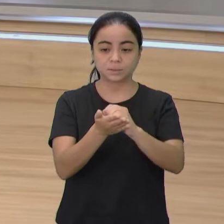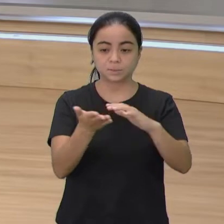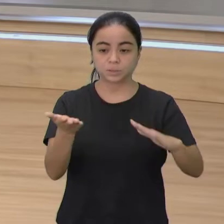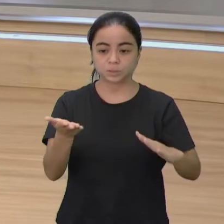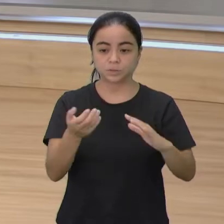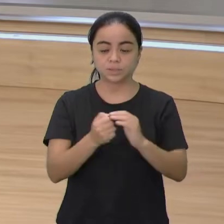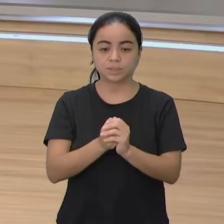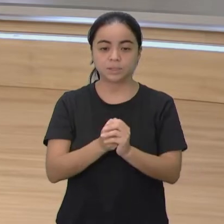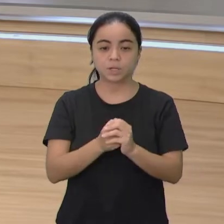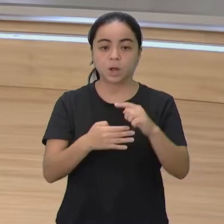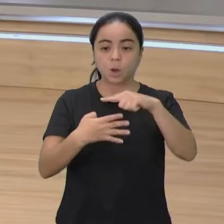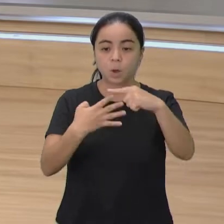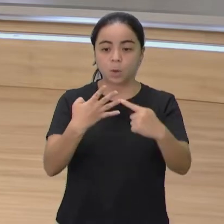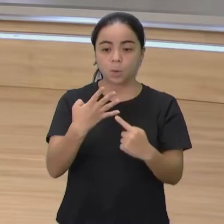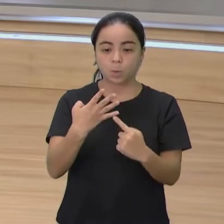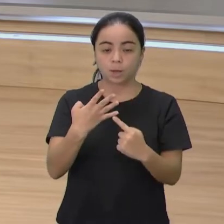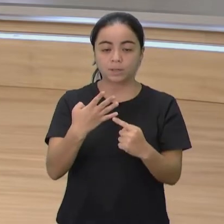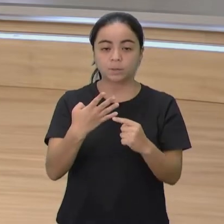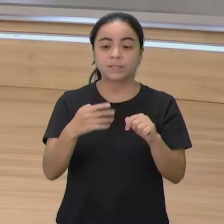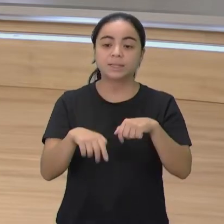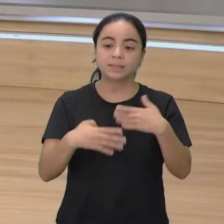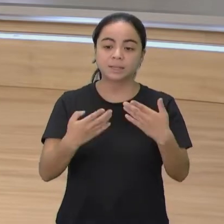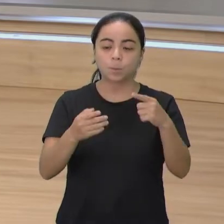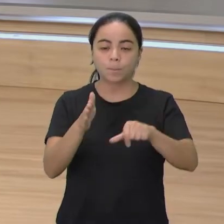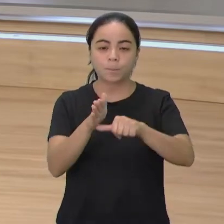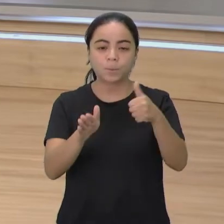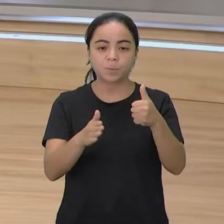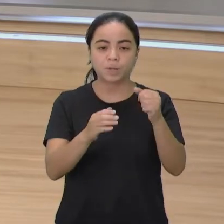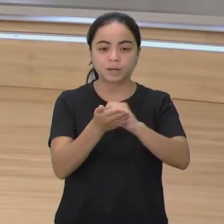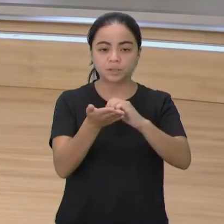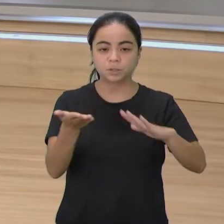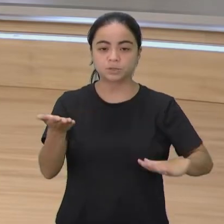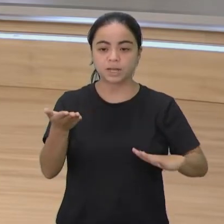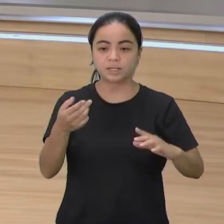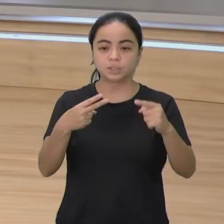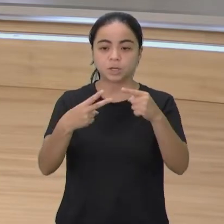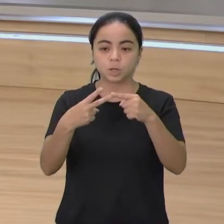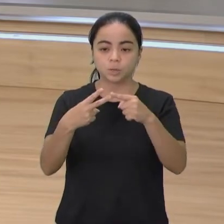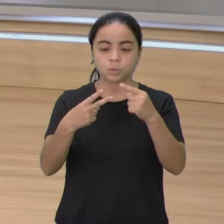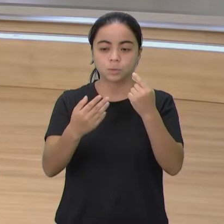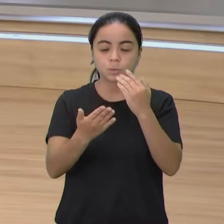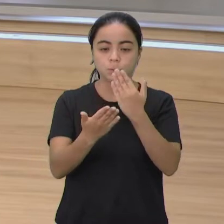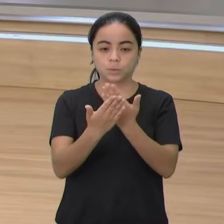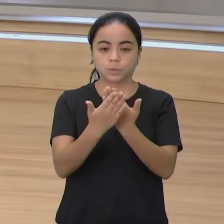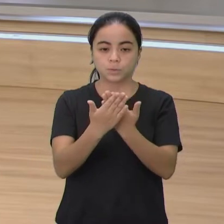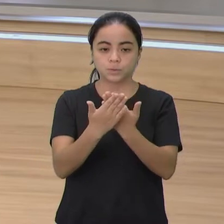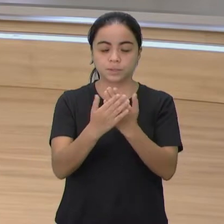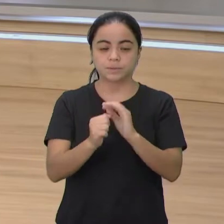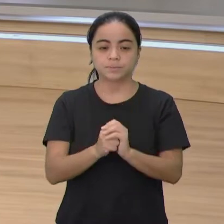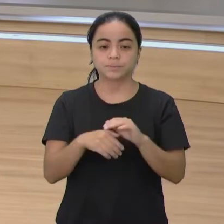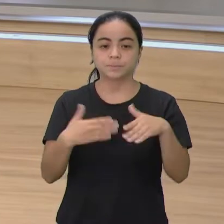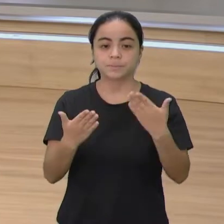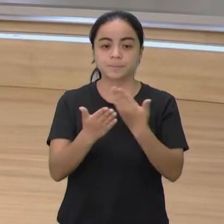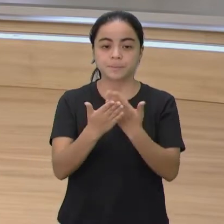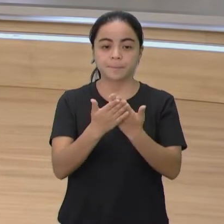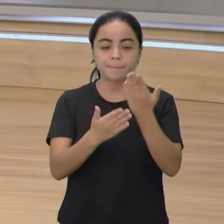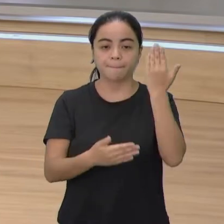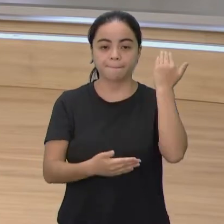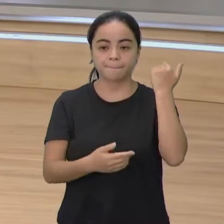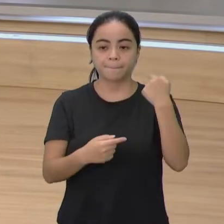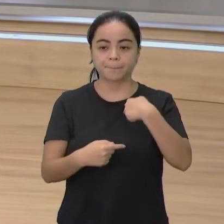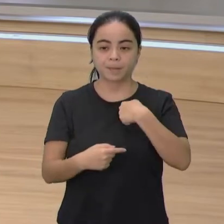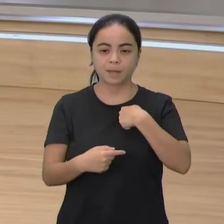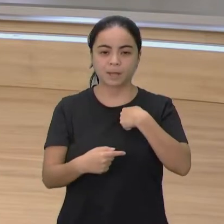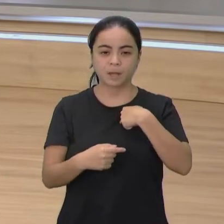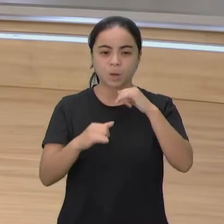temos 4 ao todo. Nós estamos na primeira atividade, na segunda de introdução. Então, na aula anterior, eu contei